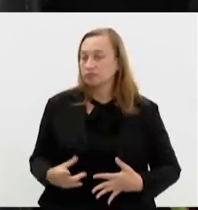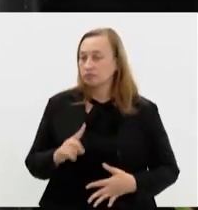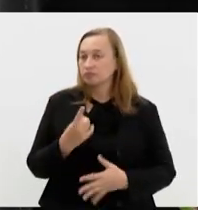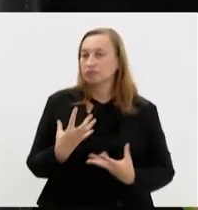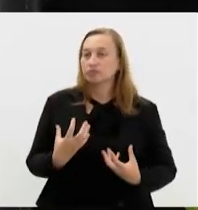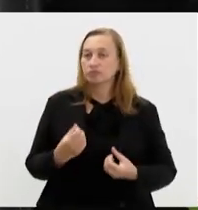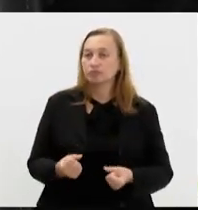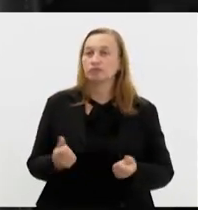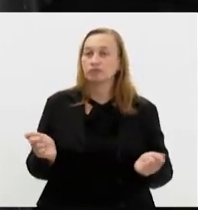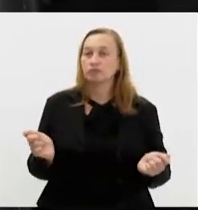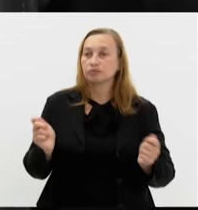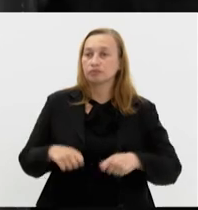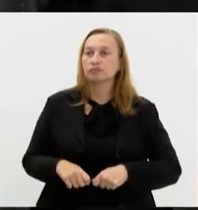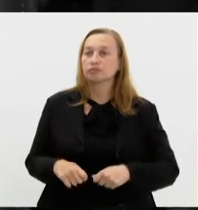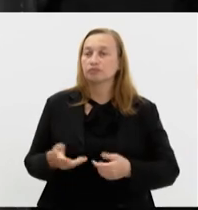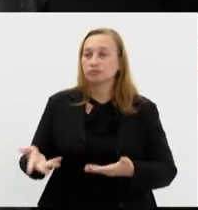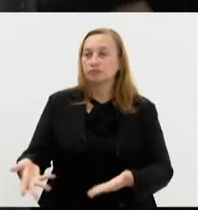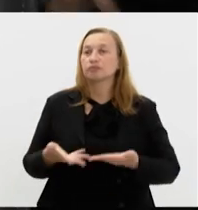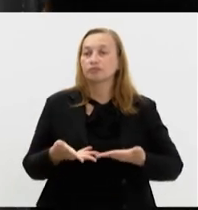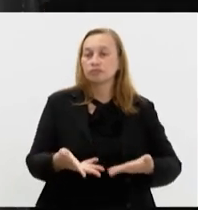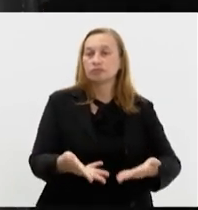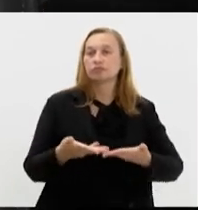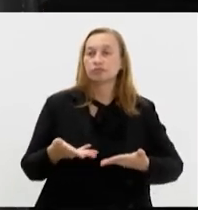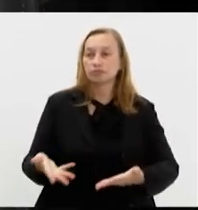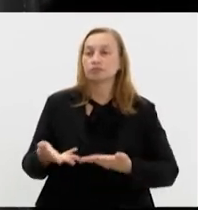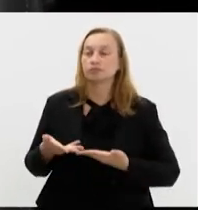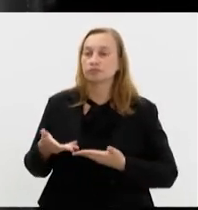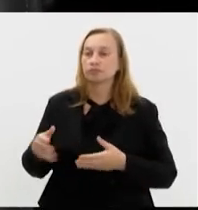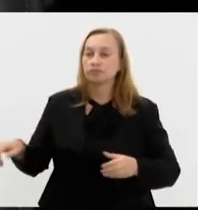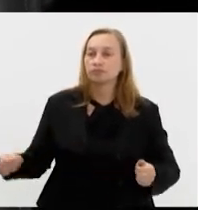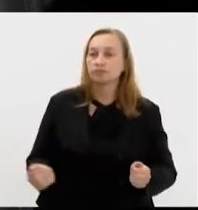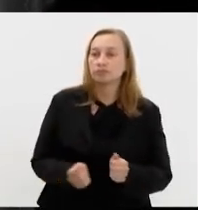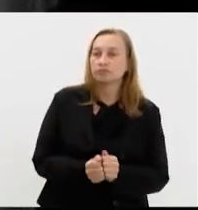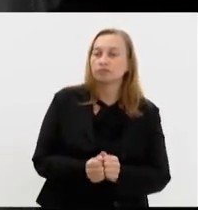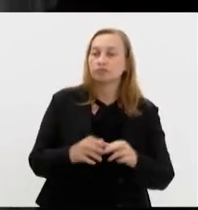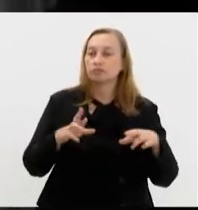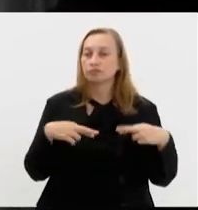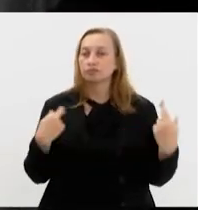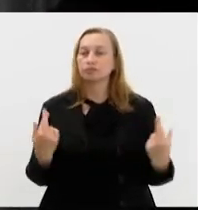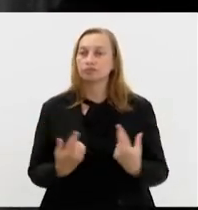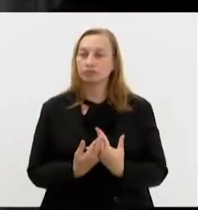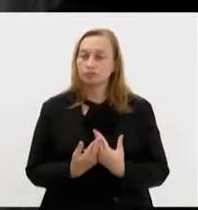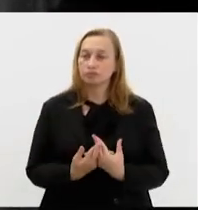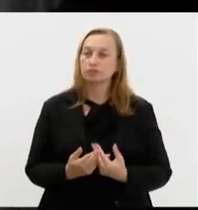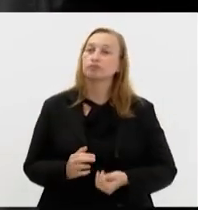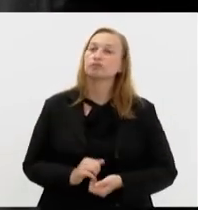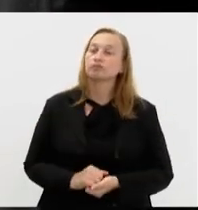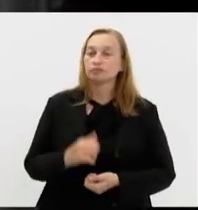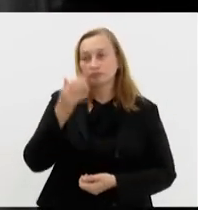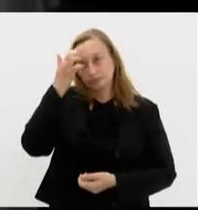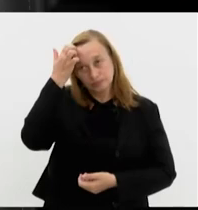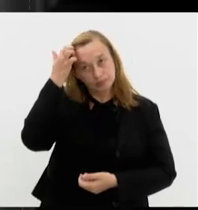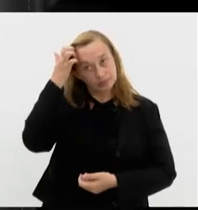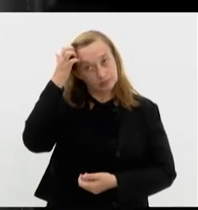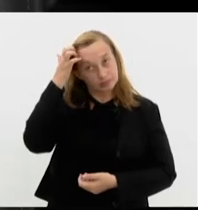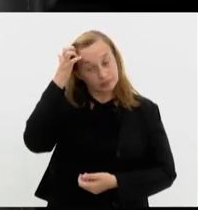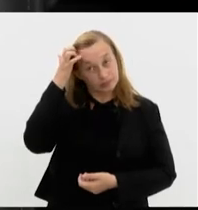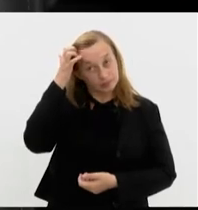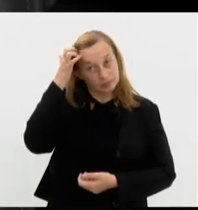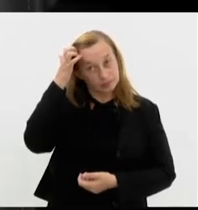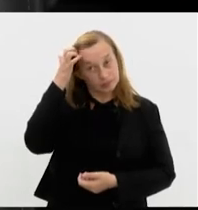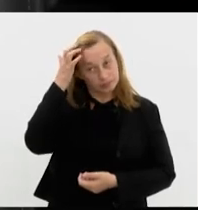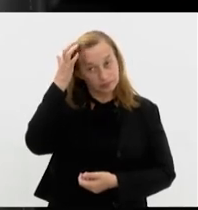possibilidade de convidados ou convidadas para participação num ato desse transmitido ali num